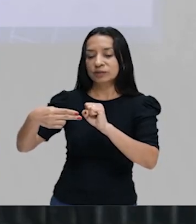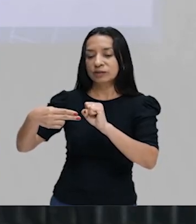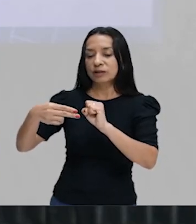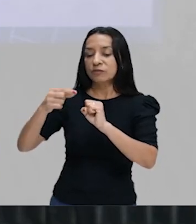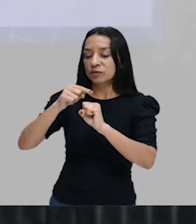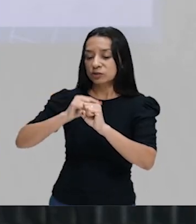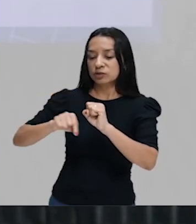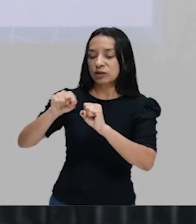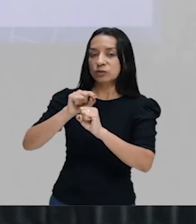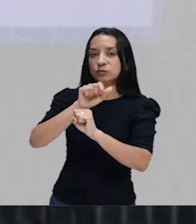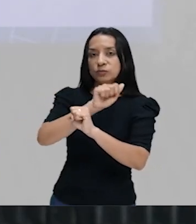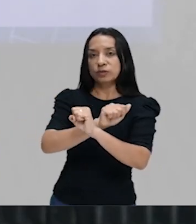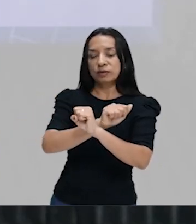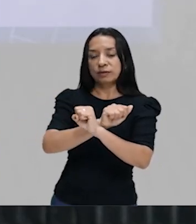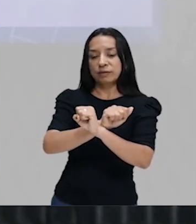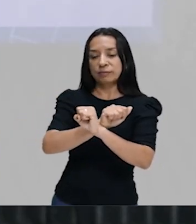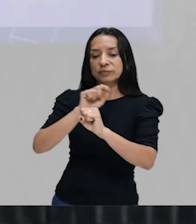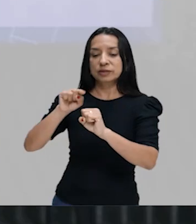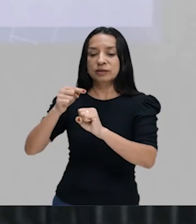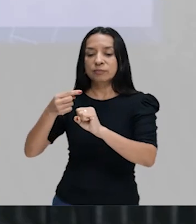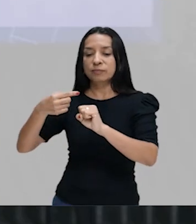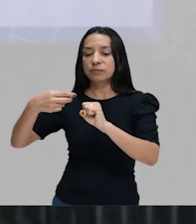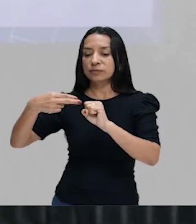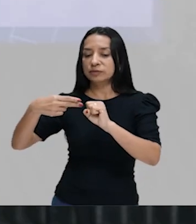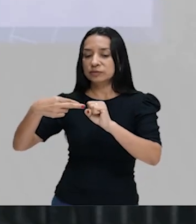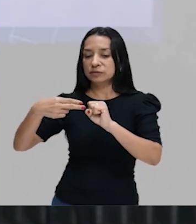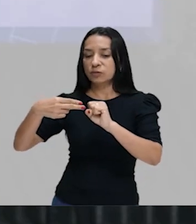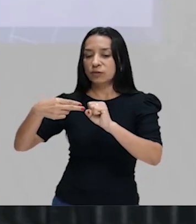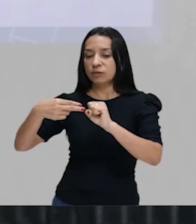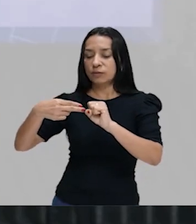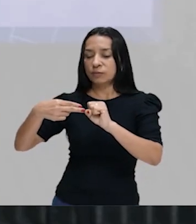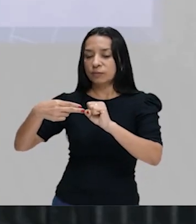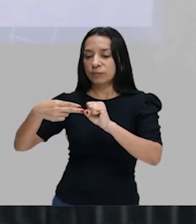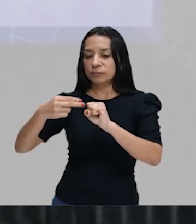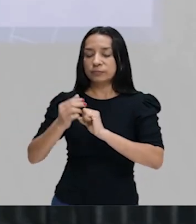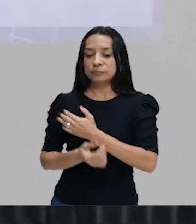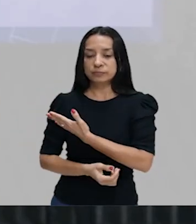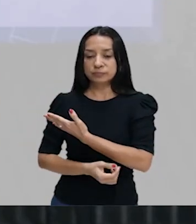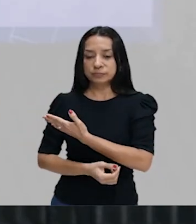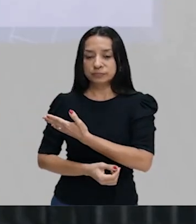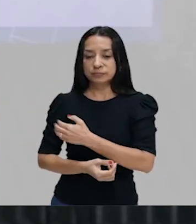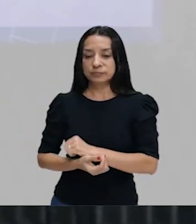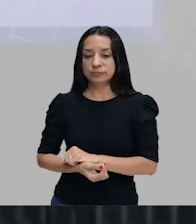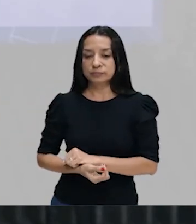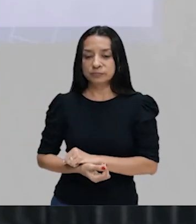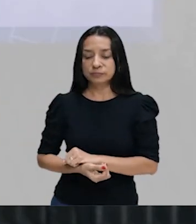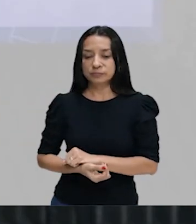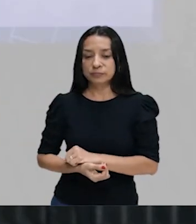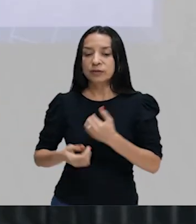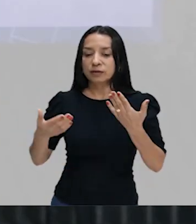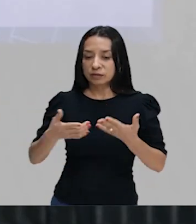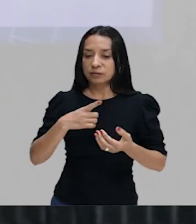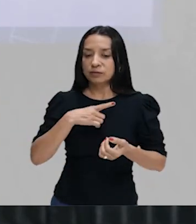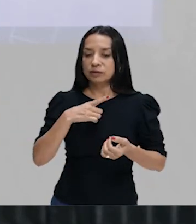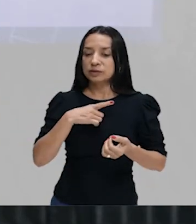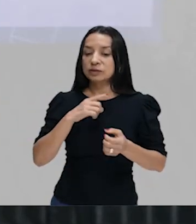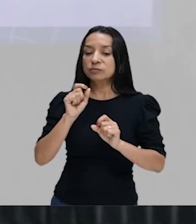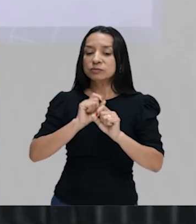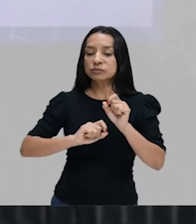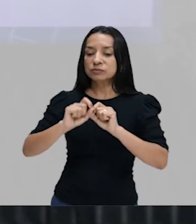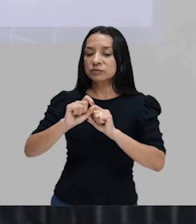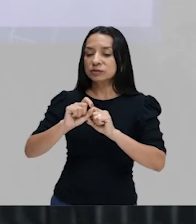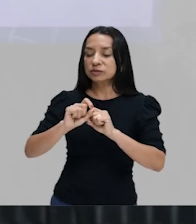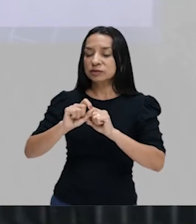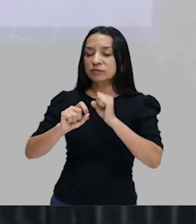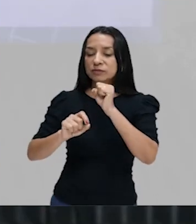A, né? Após ele, a desigualdade com a barrinha do igual. Nesse outro caso aqui, ó, agora temos fechado no